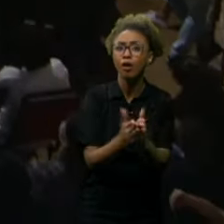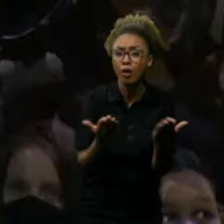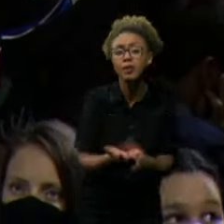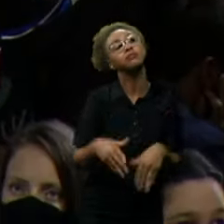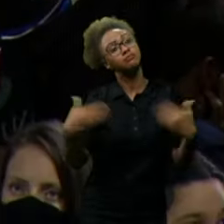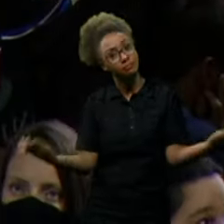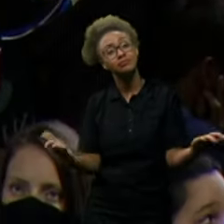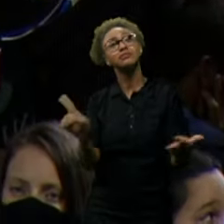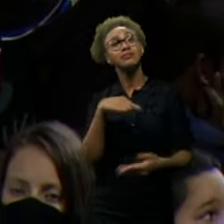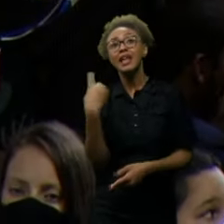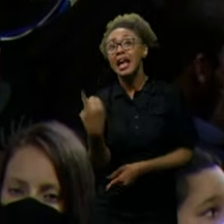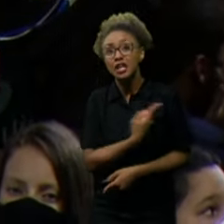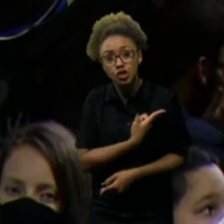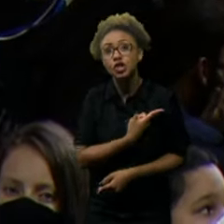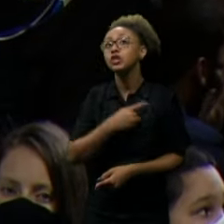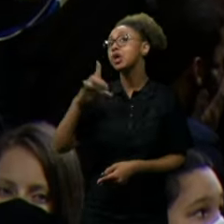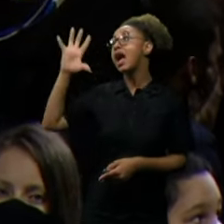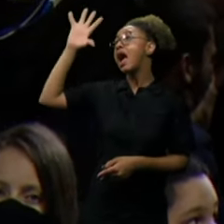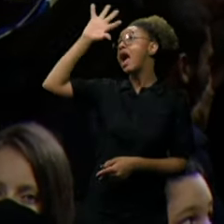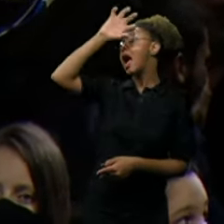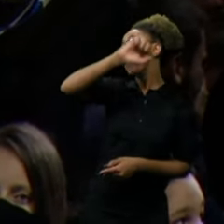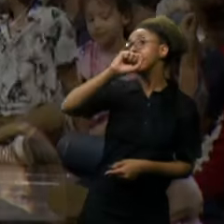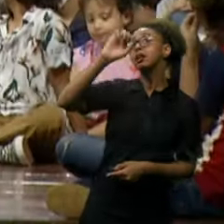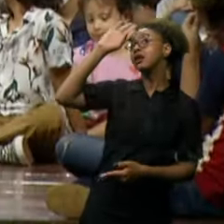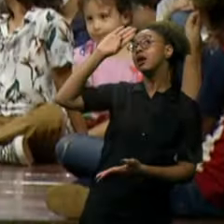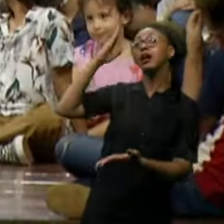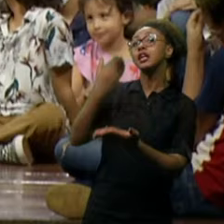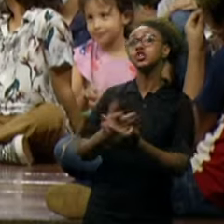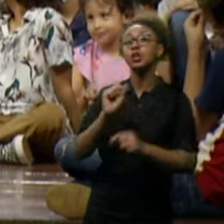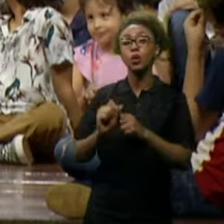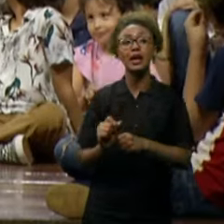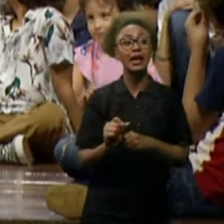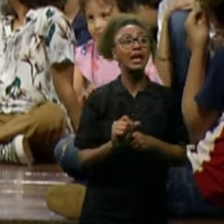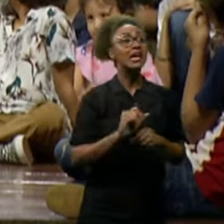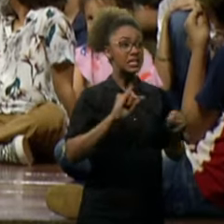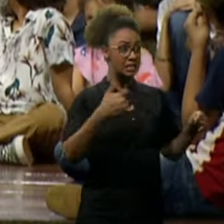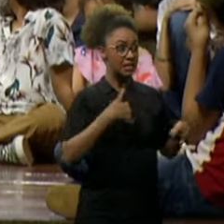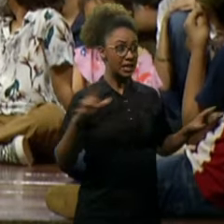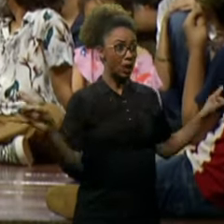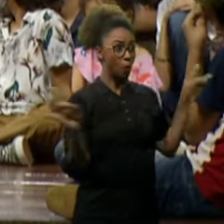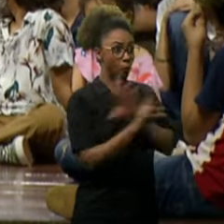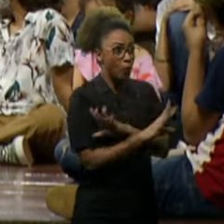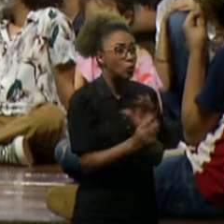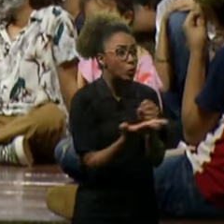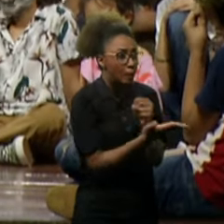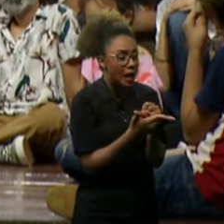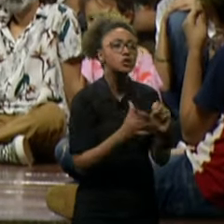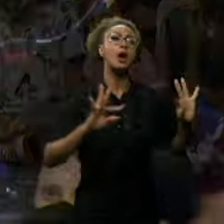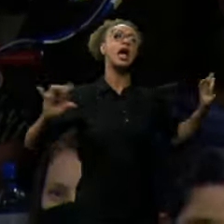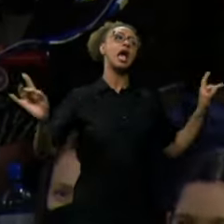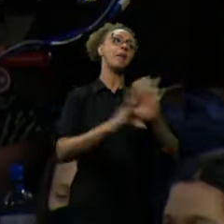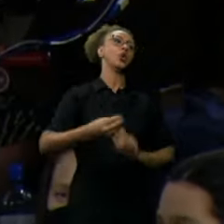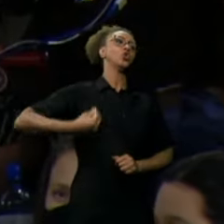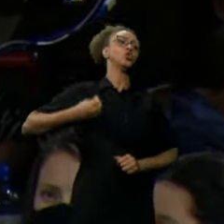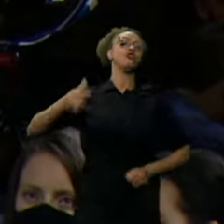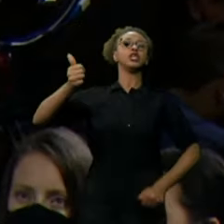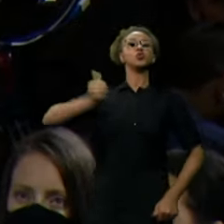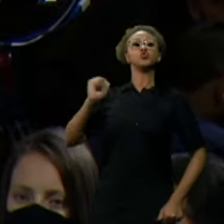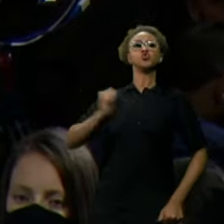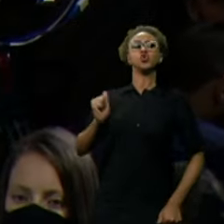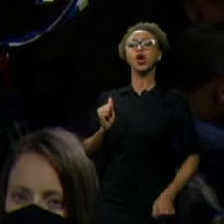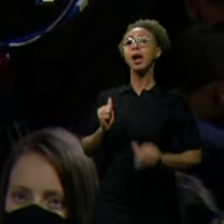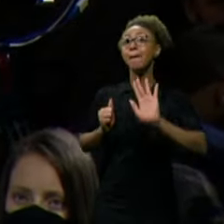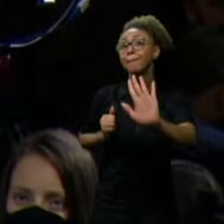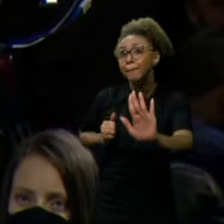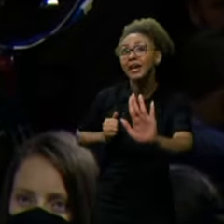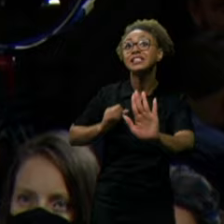quase aqui na área do cognitivo a acreditar que esse a floresta está sofrendo você já tem tudo e no